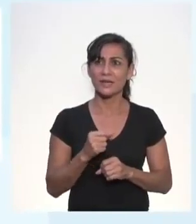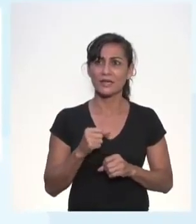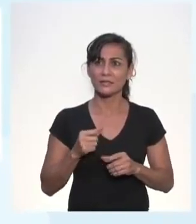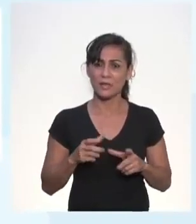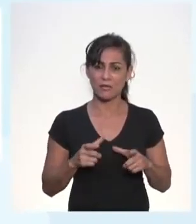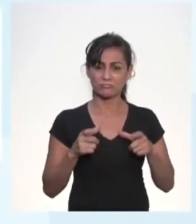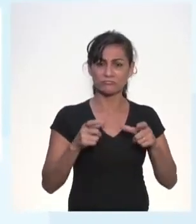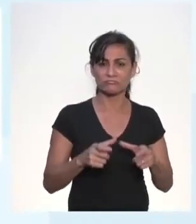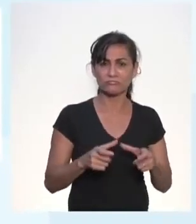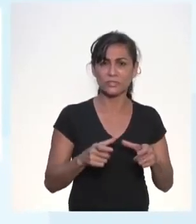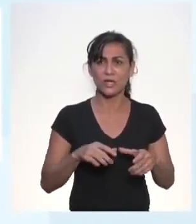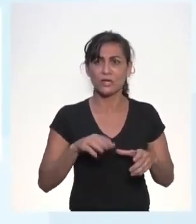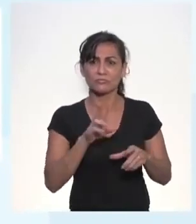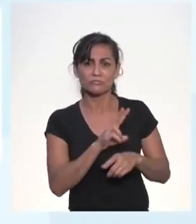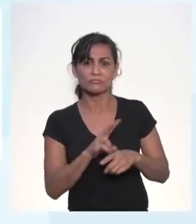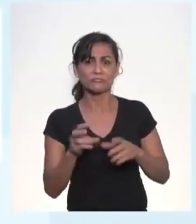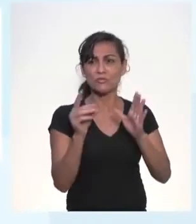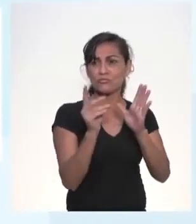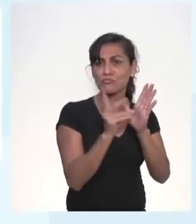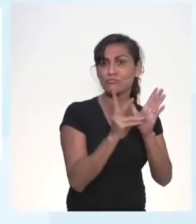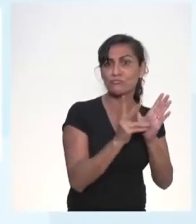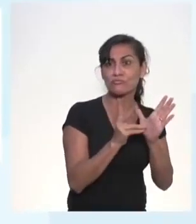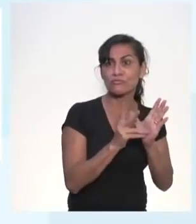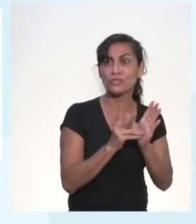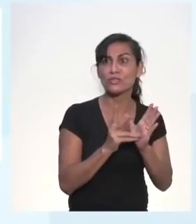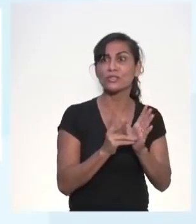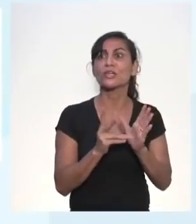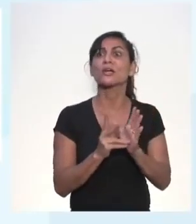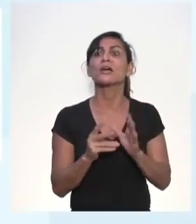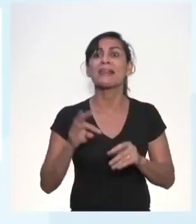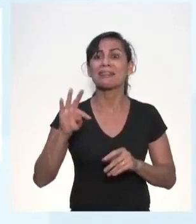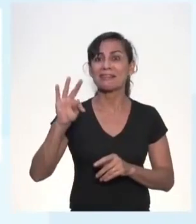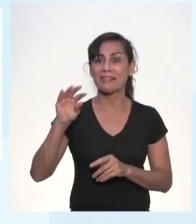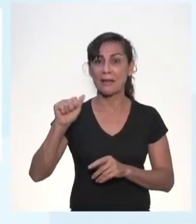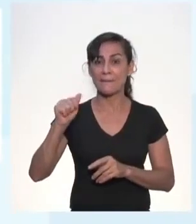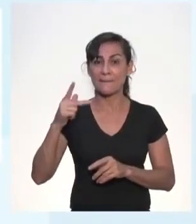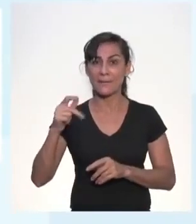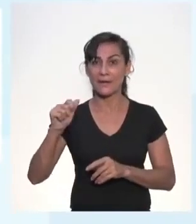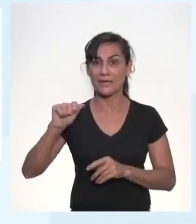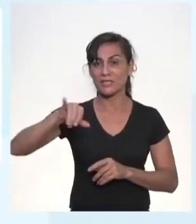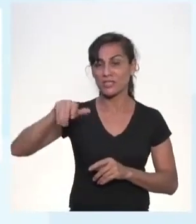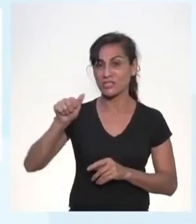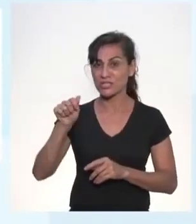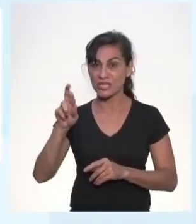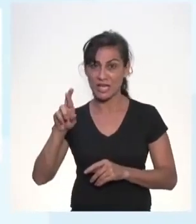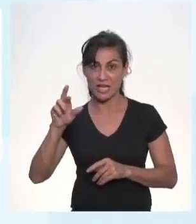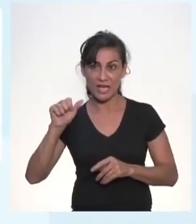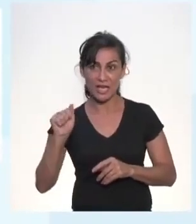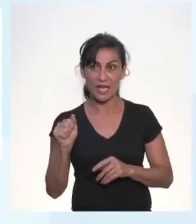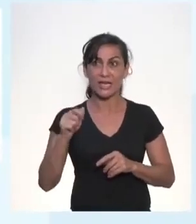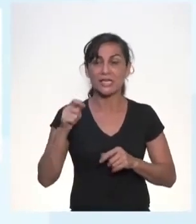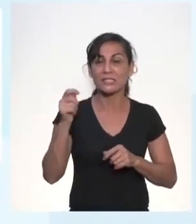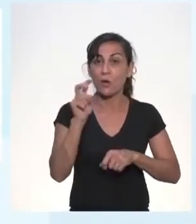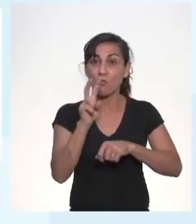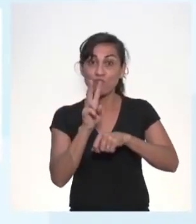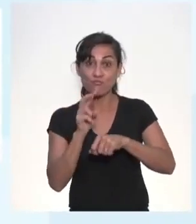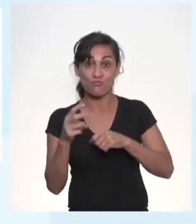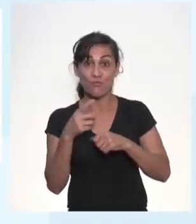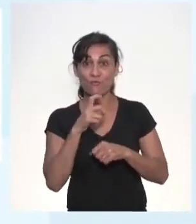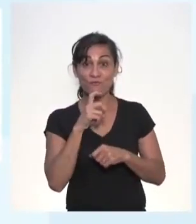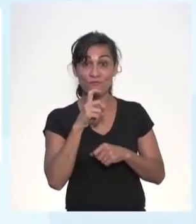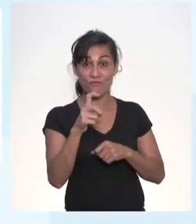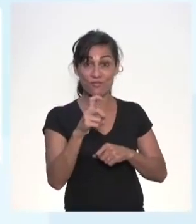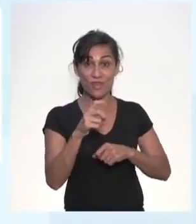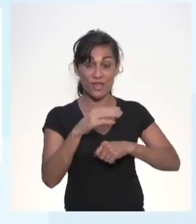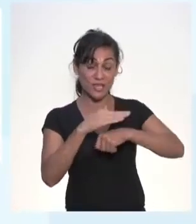tribo, da grande nação Tabajara. Ó pé gracil e nu, mal roçando, alisava apenas a verde pelúcia que vestia